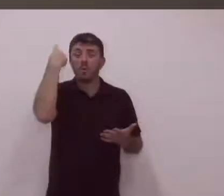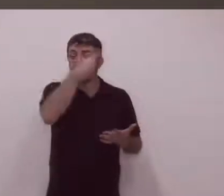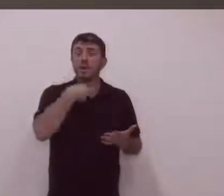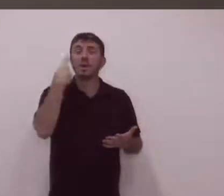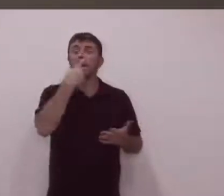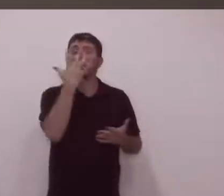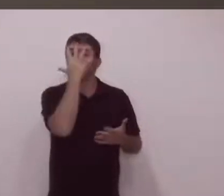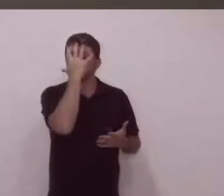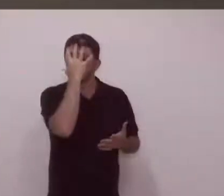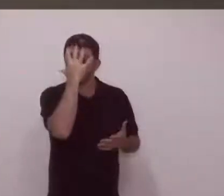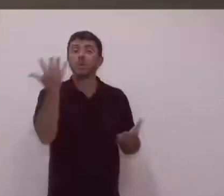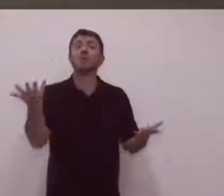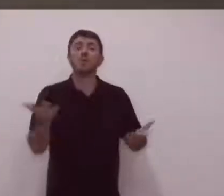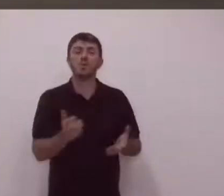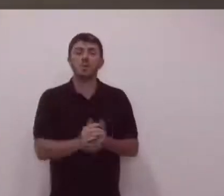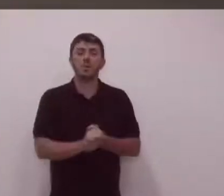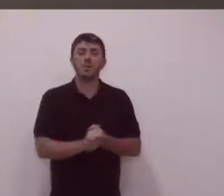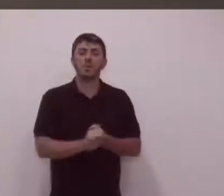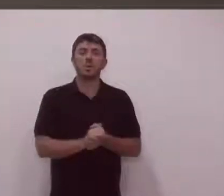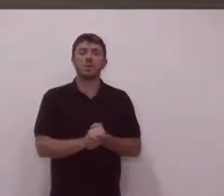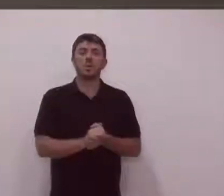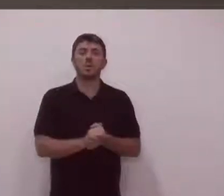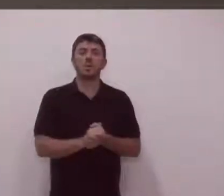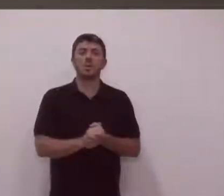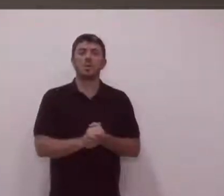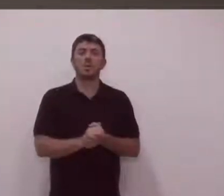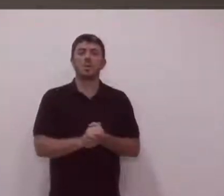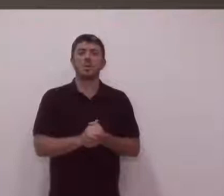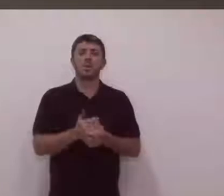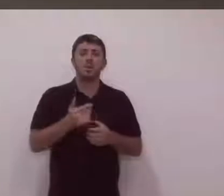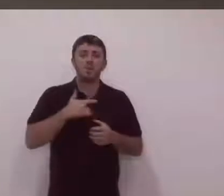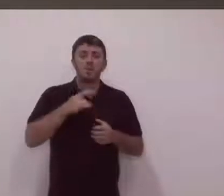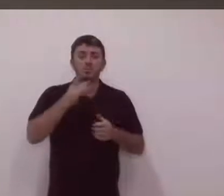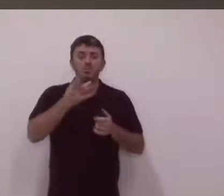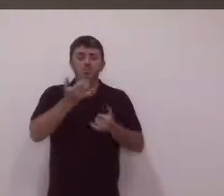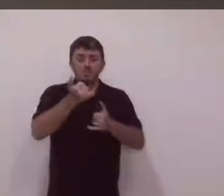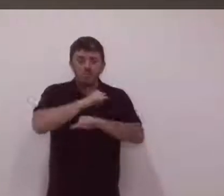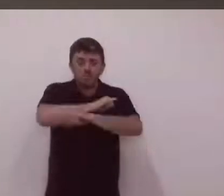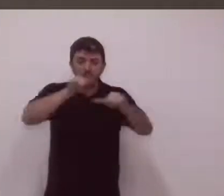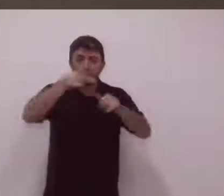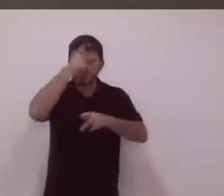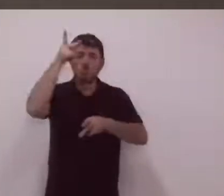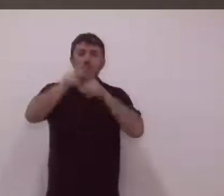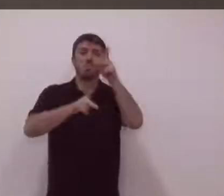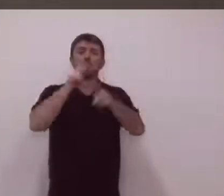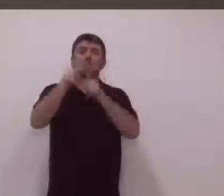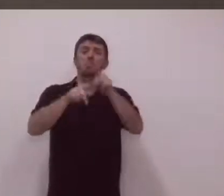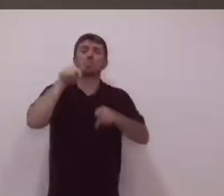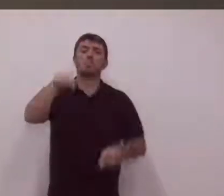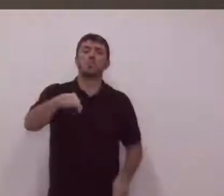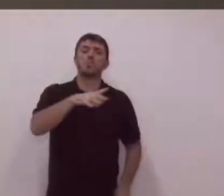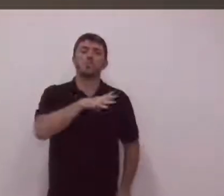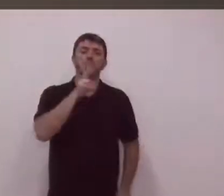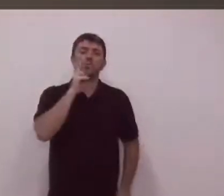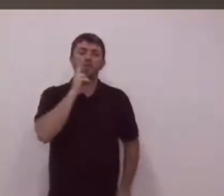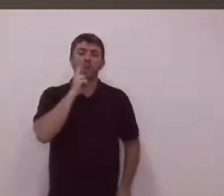qual cara que a gente vai ficar eu só quero dizer uma coisa para o povo de Vinhedo que a minha parte está sendo feita